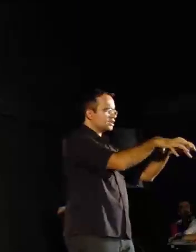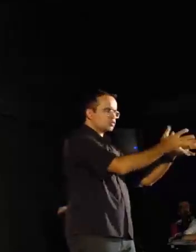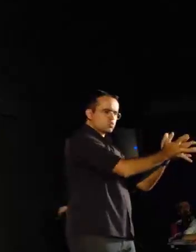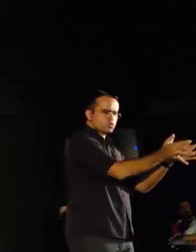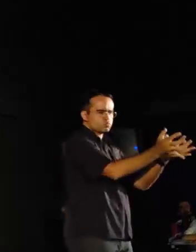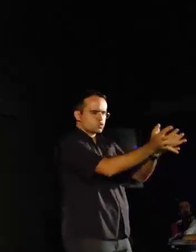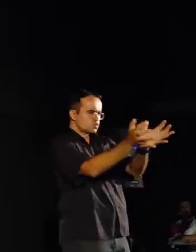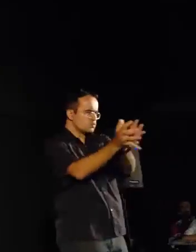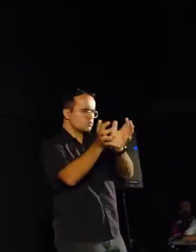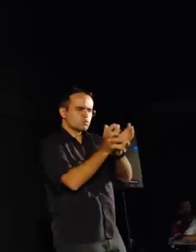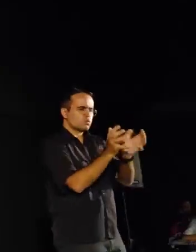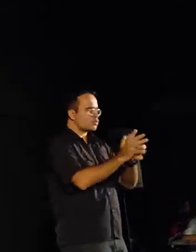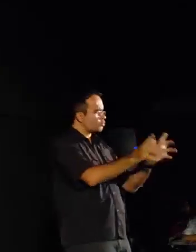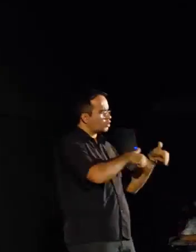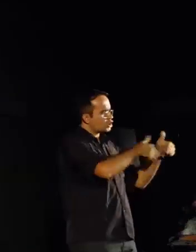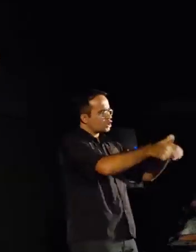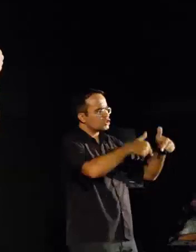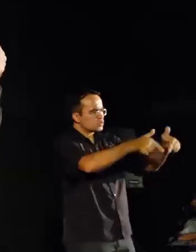lados.